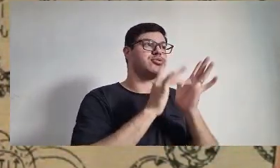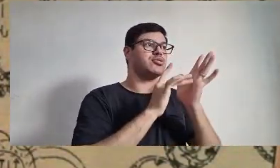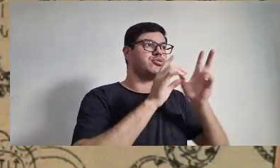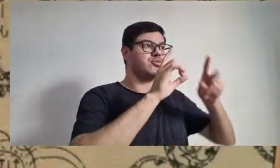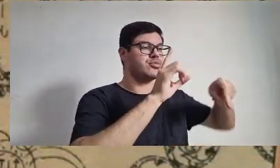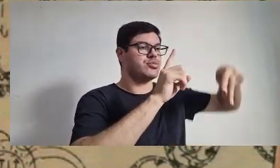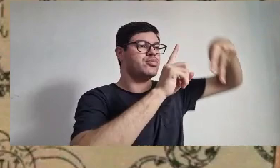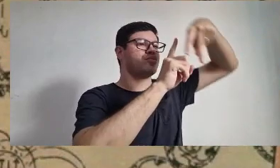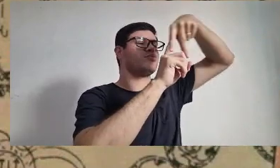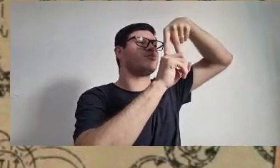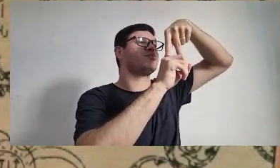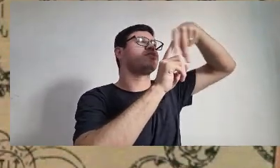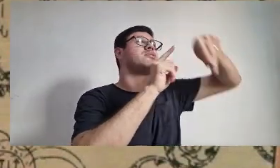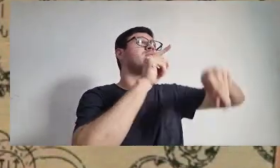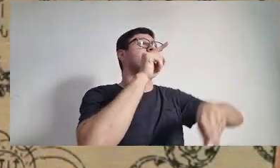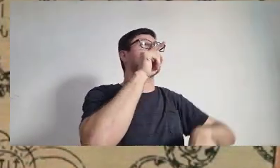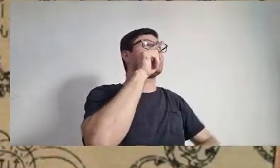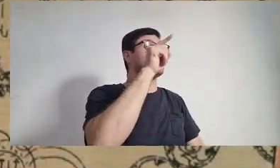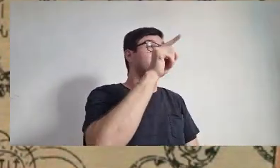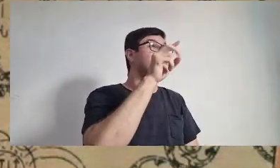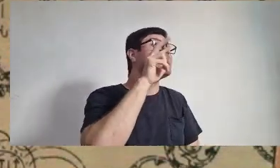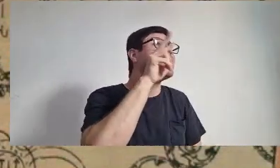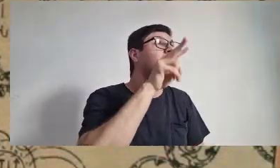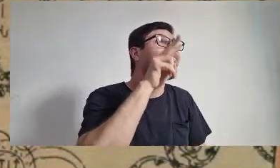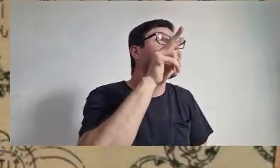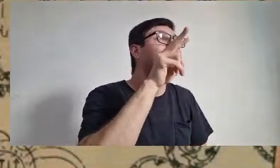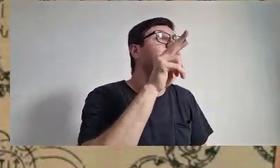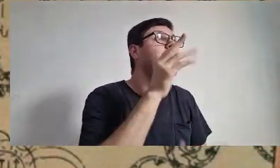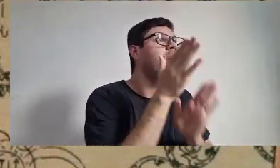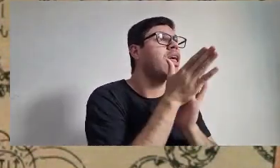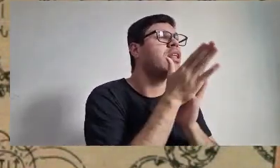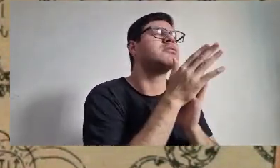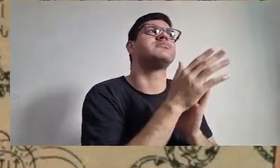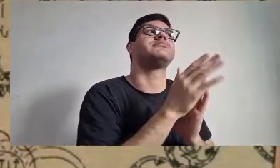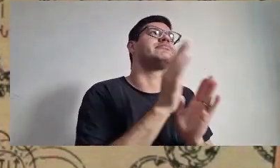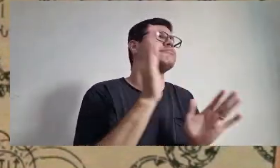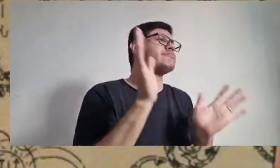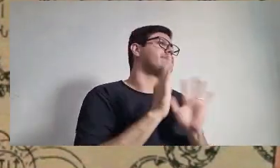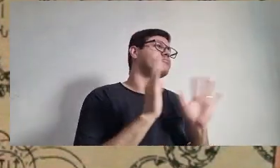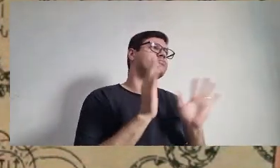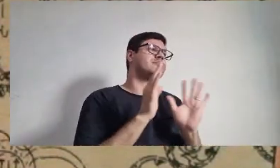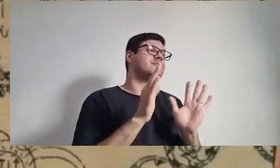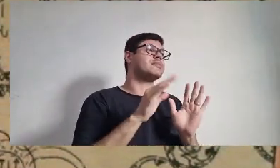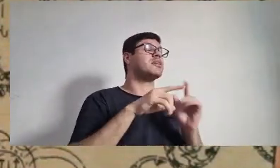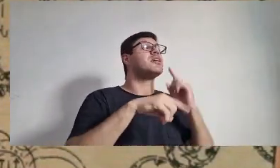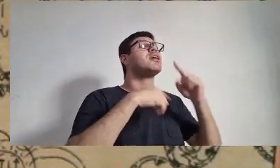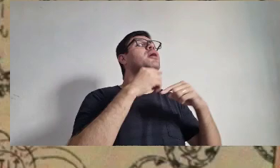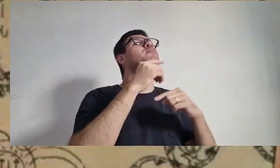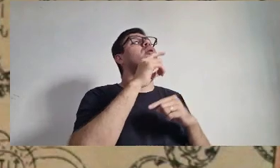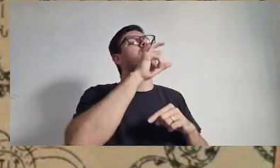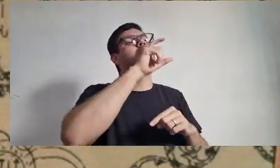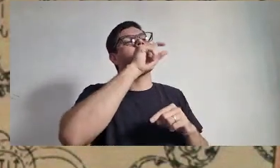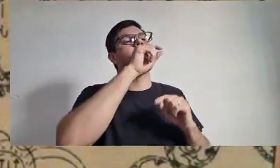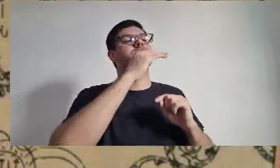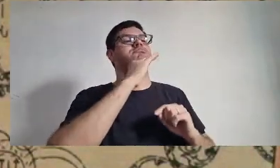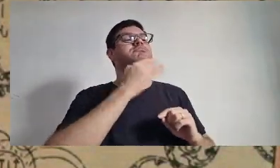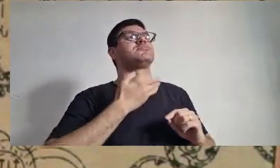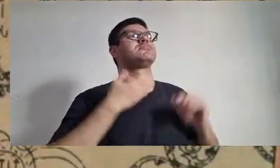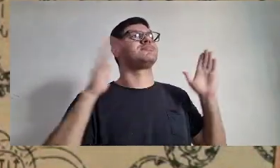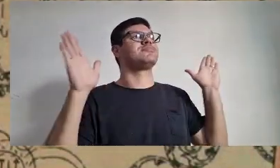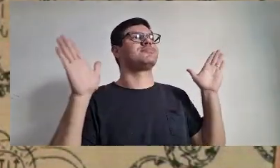maldição. Então, a cruz vazia, depois a pomba. A pomba é um dos vários símbolos do Espírito Santo.